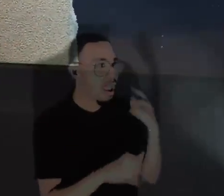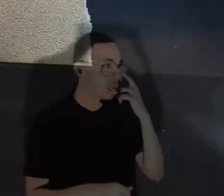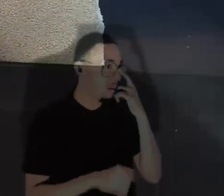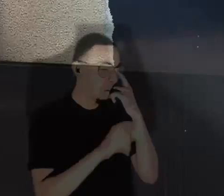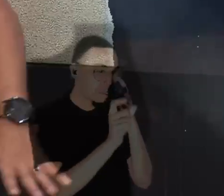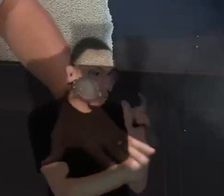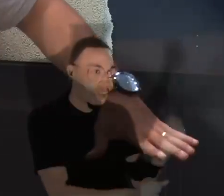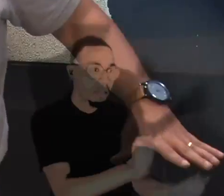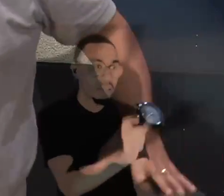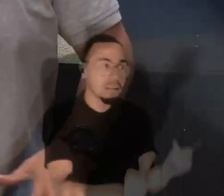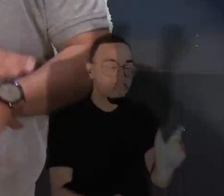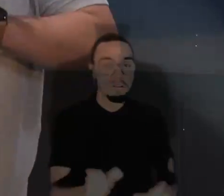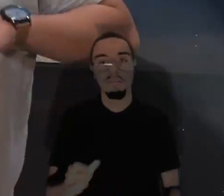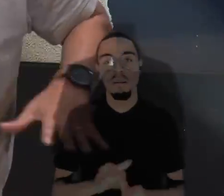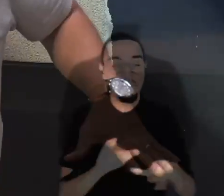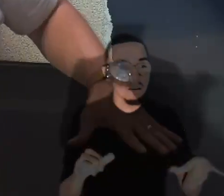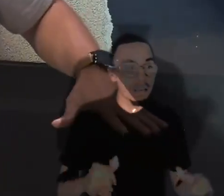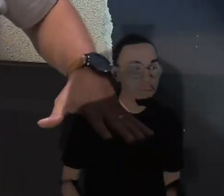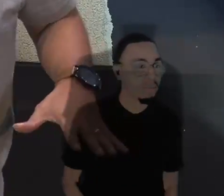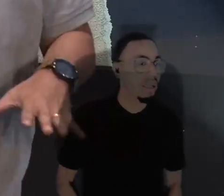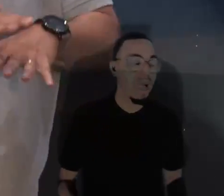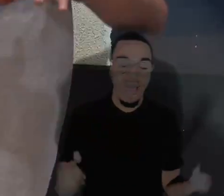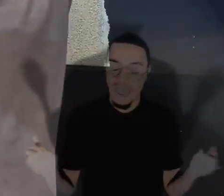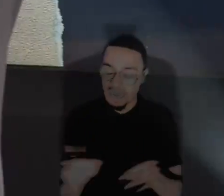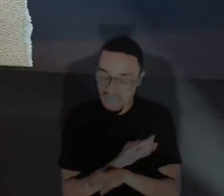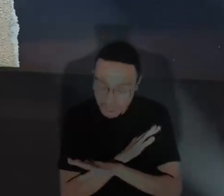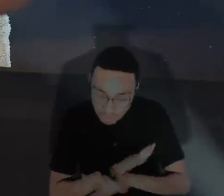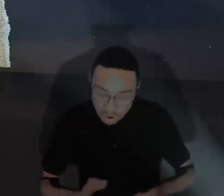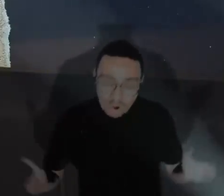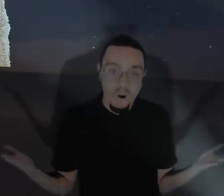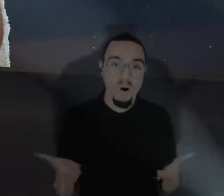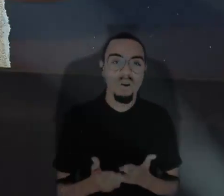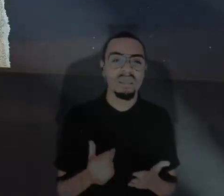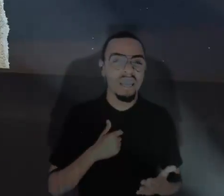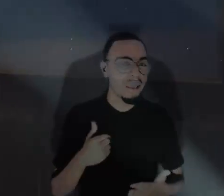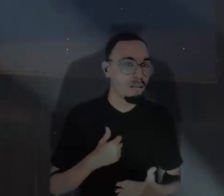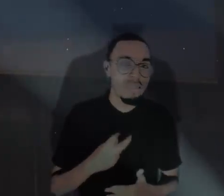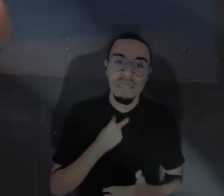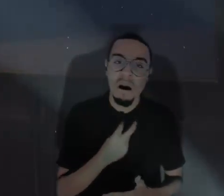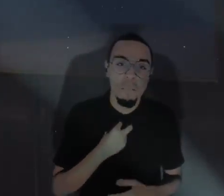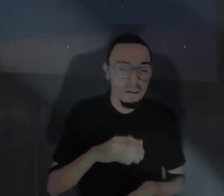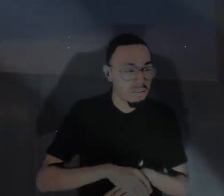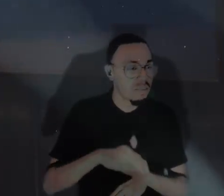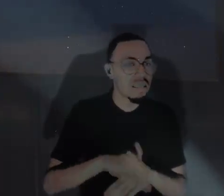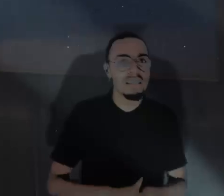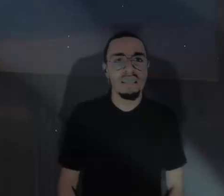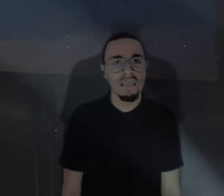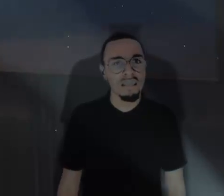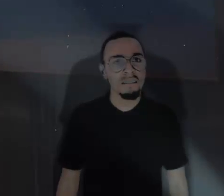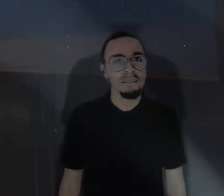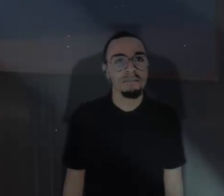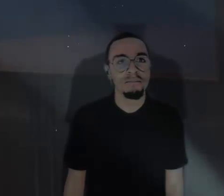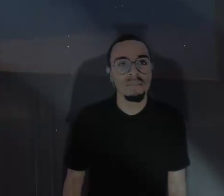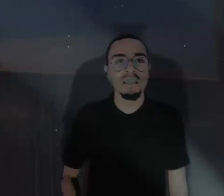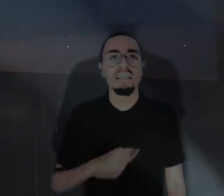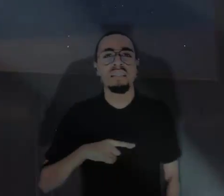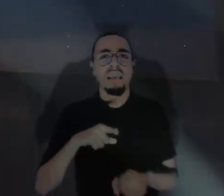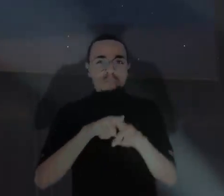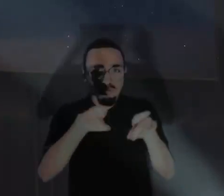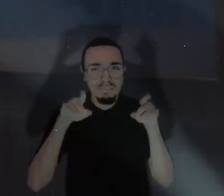comunicar: acabou hoje a síndrome de que eu não posso fazer. A síndrome, tem gente que se sente aqui